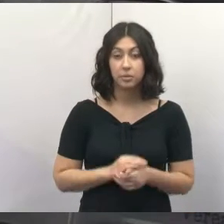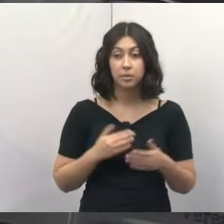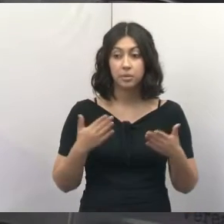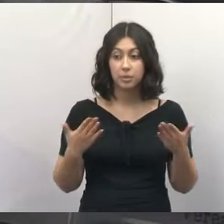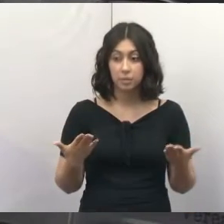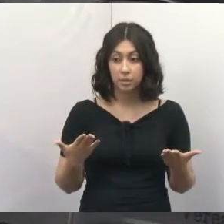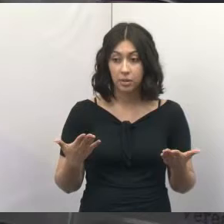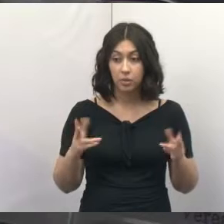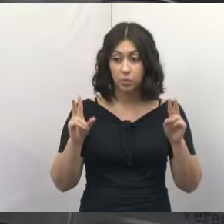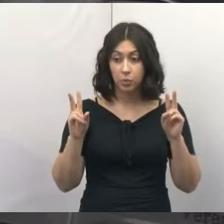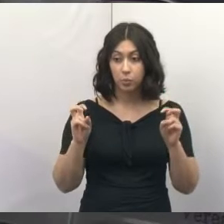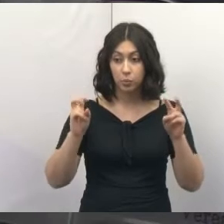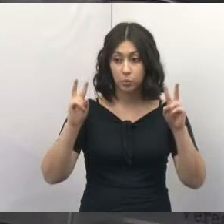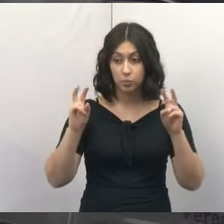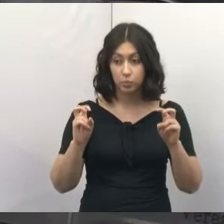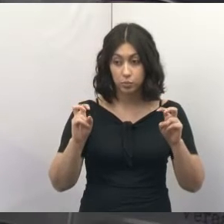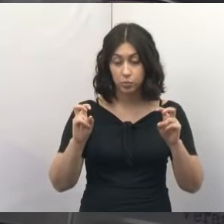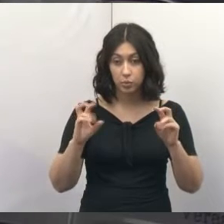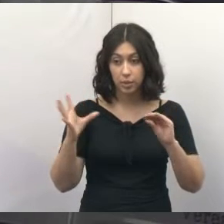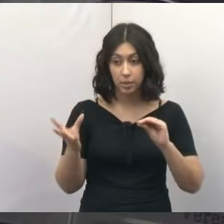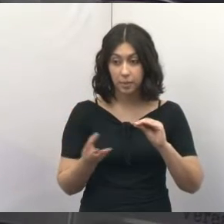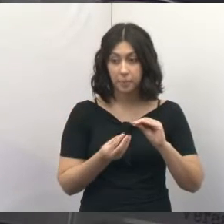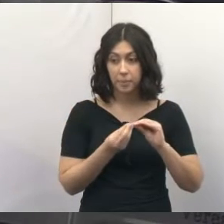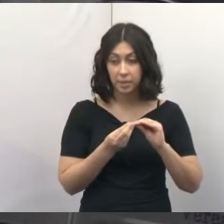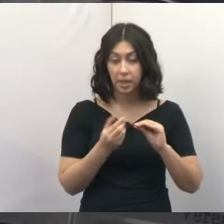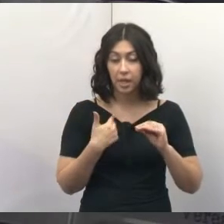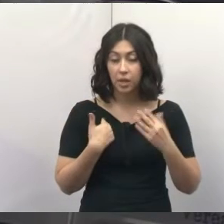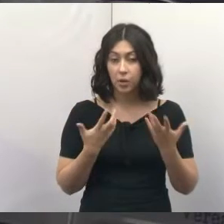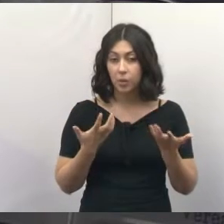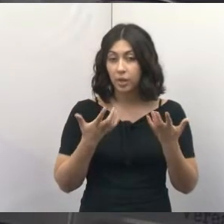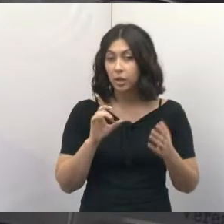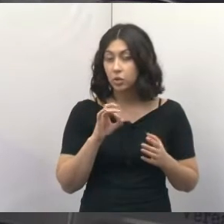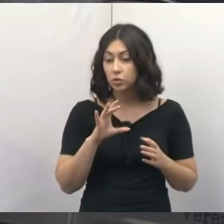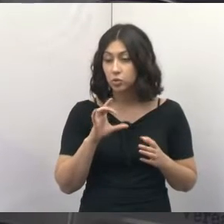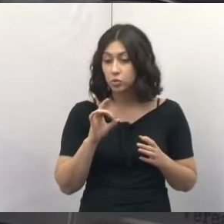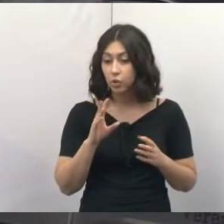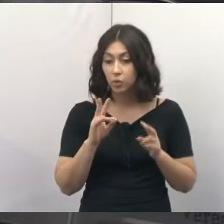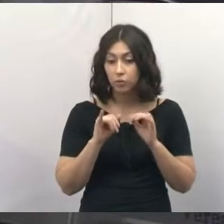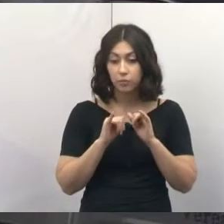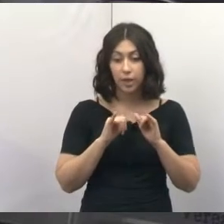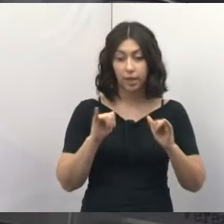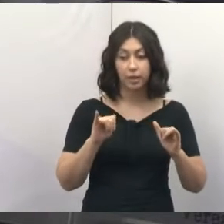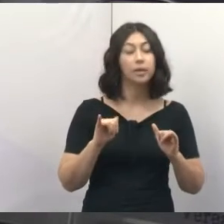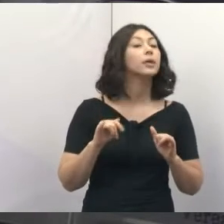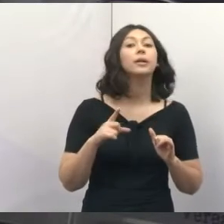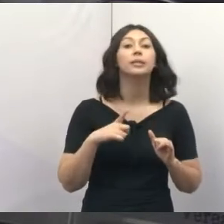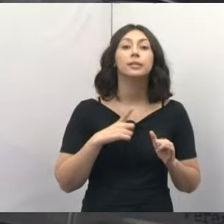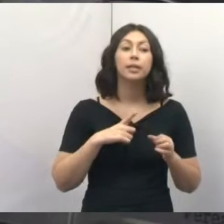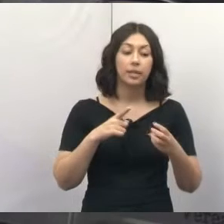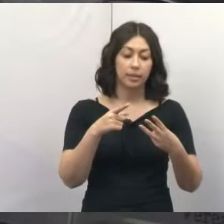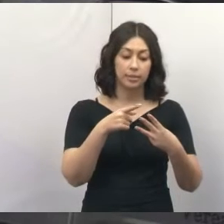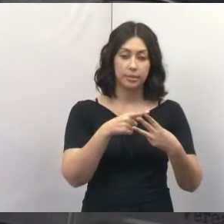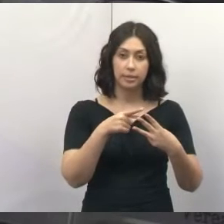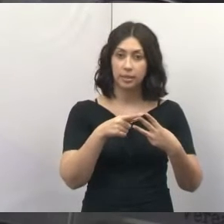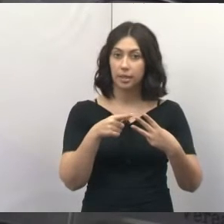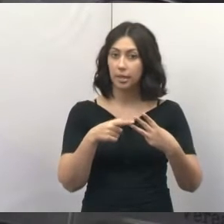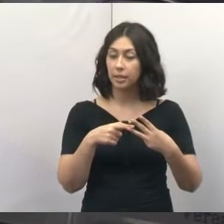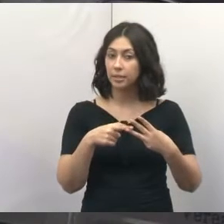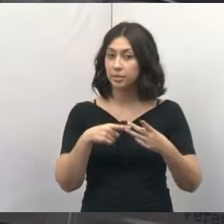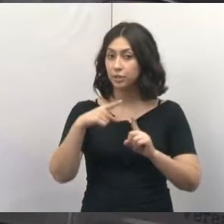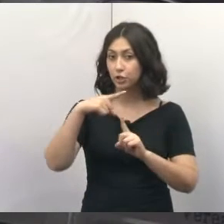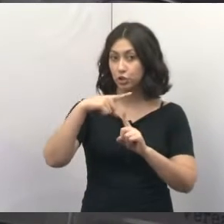Então, com relação aqui à emenda, eu quero só reiterar. Nós temos 3 tipos de emenda: